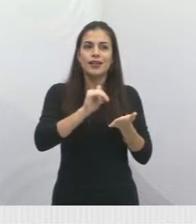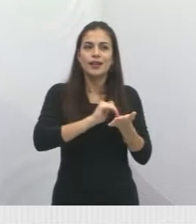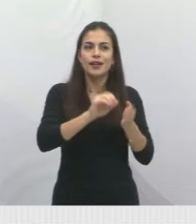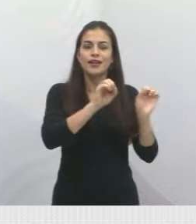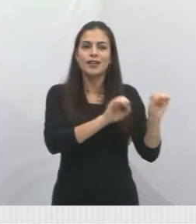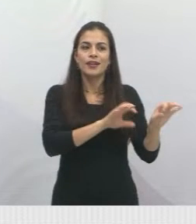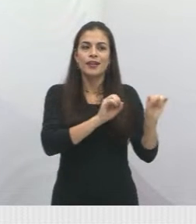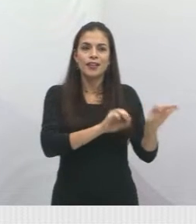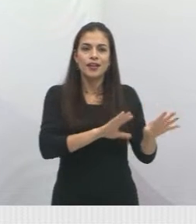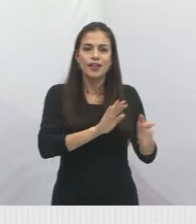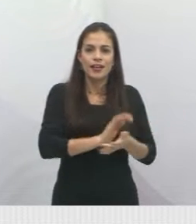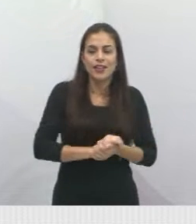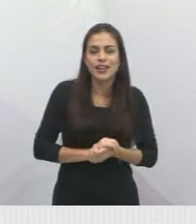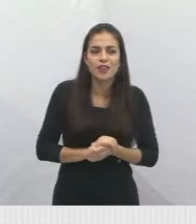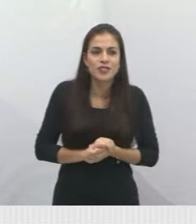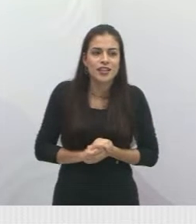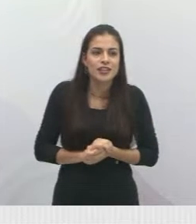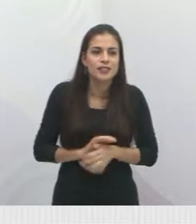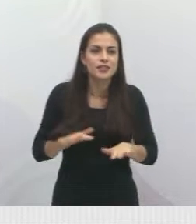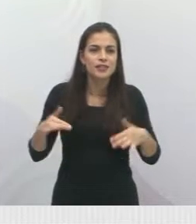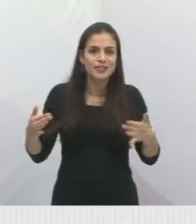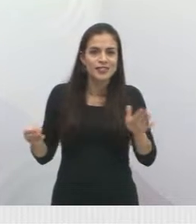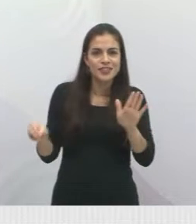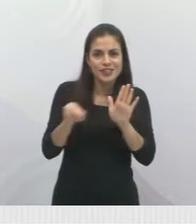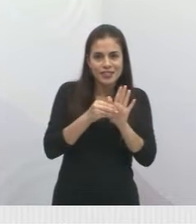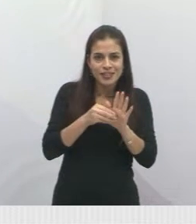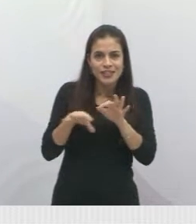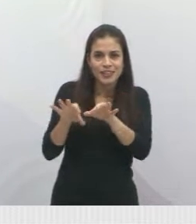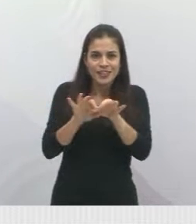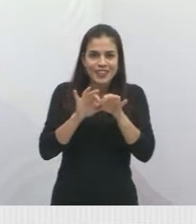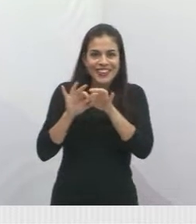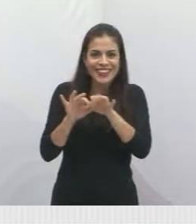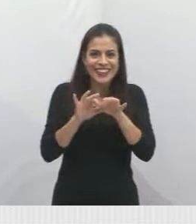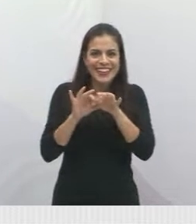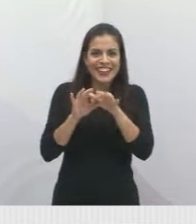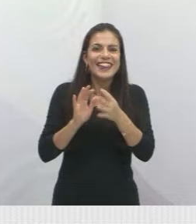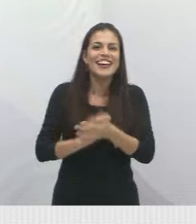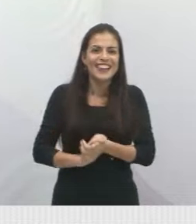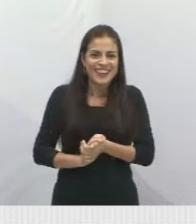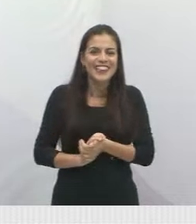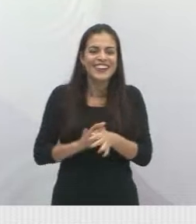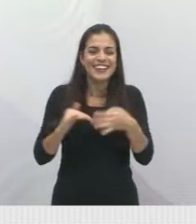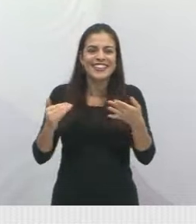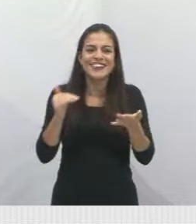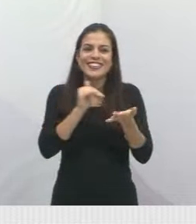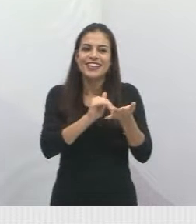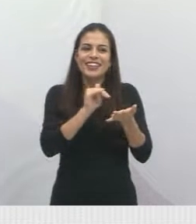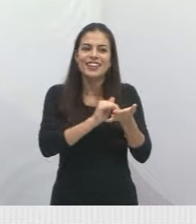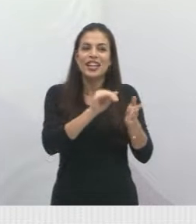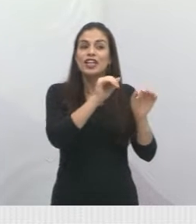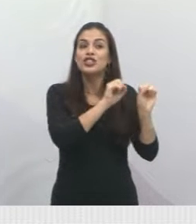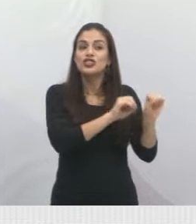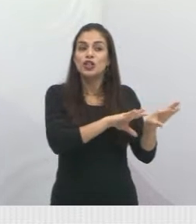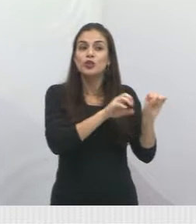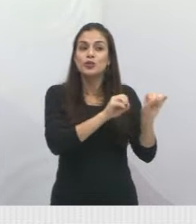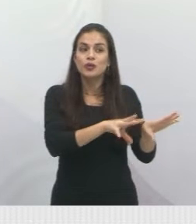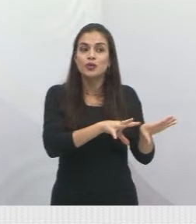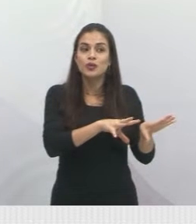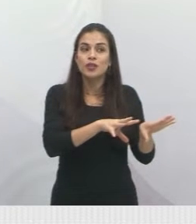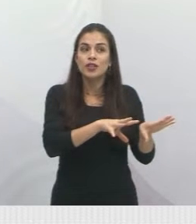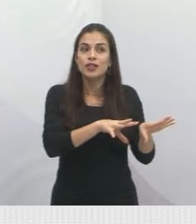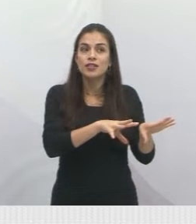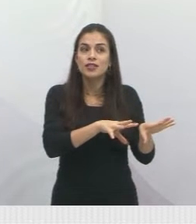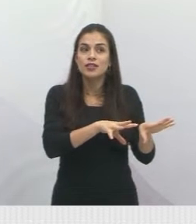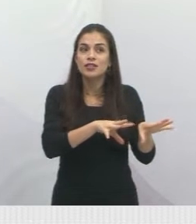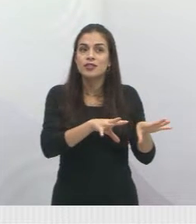quanto você coloca também, em parceria com a secretária, a nossa Secretaria de Educação em